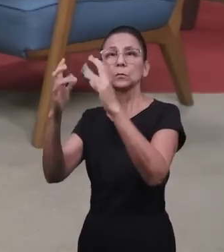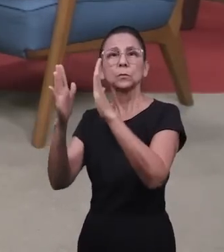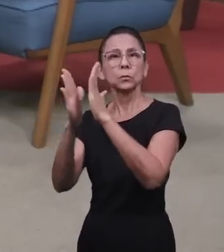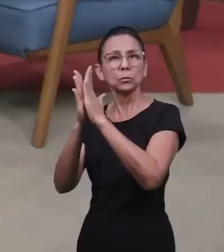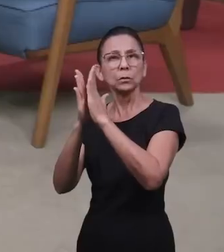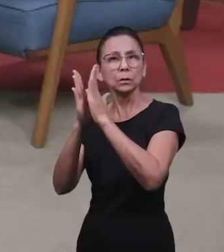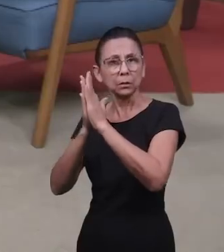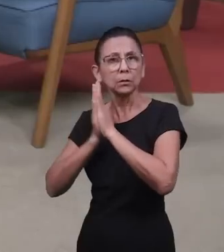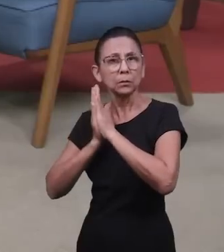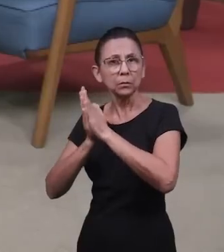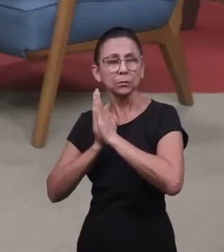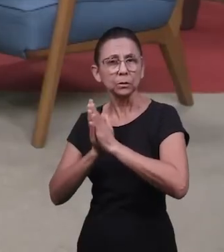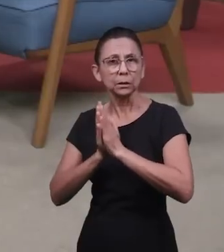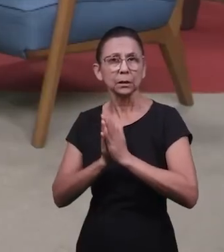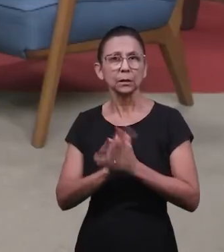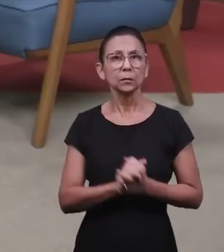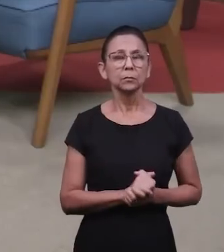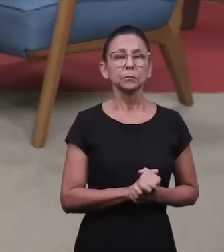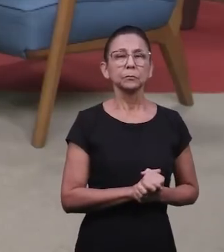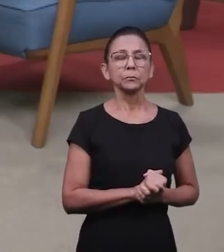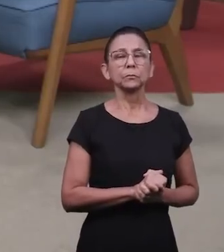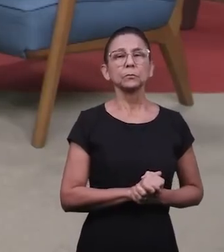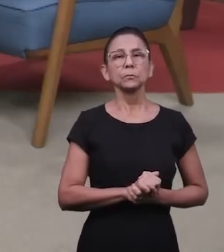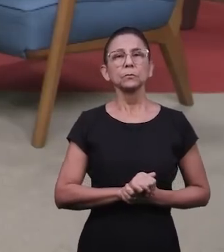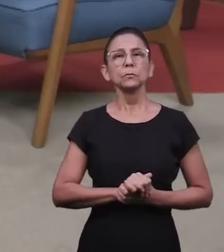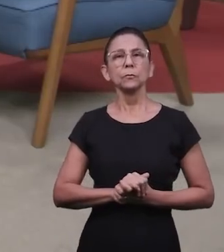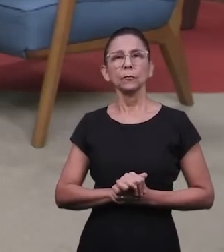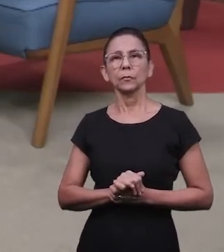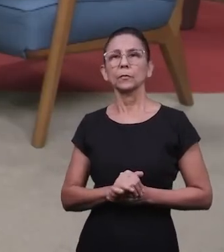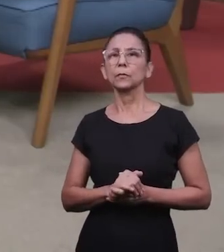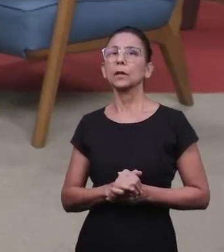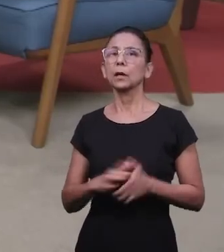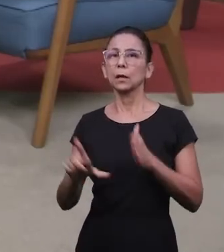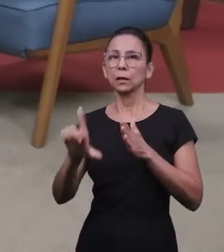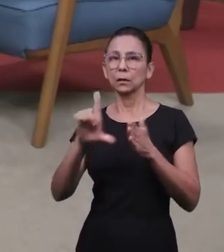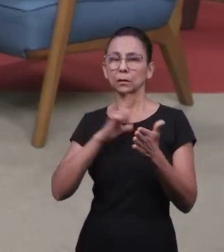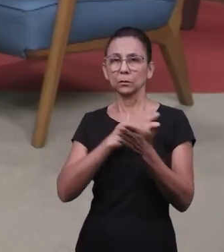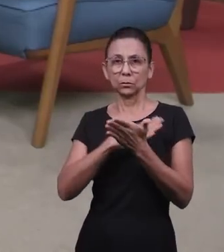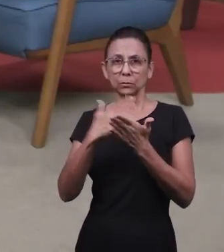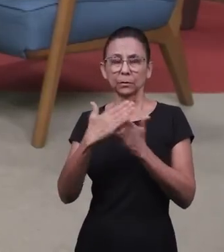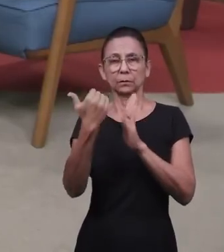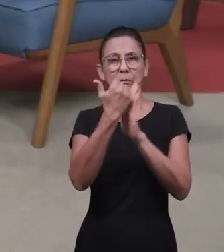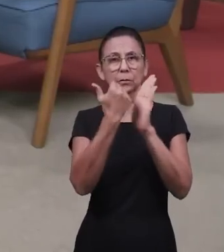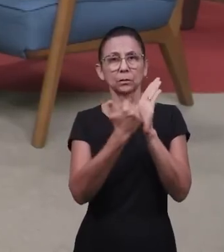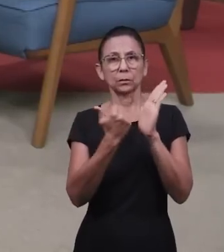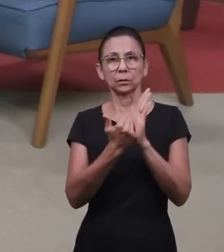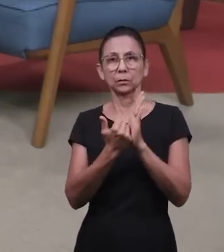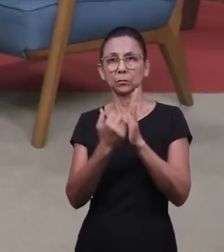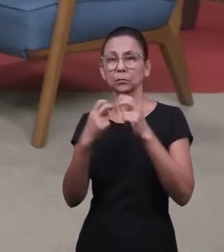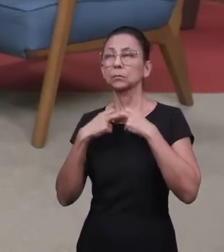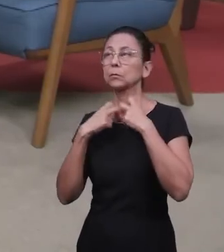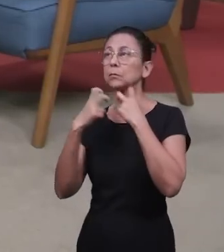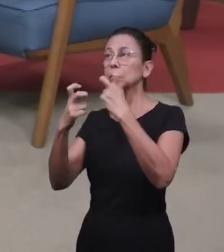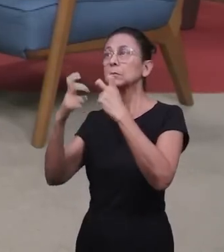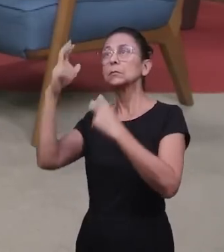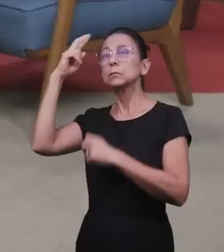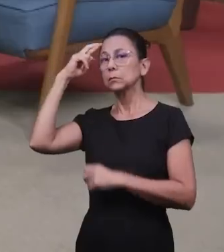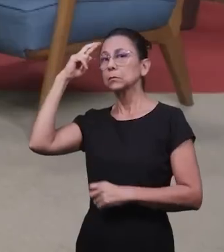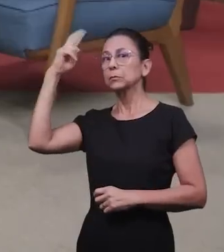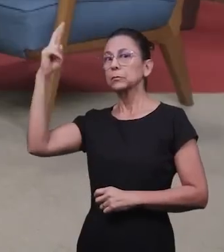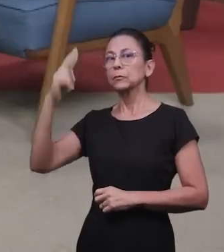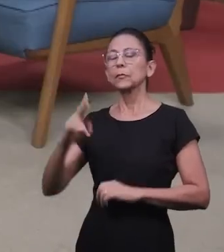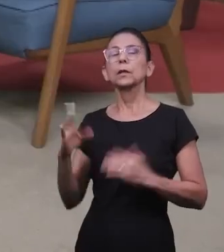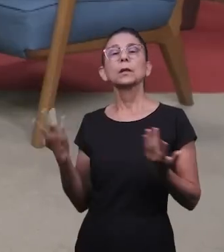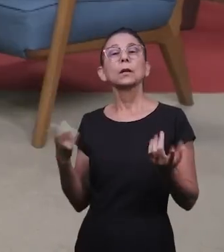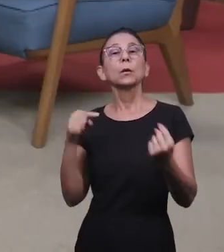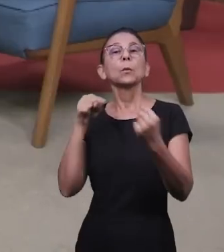que queremos viver e que entendemos que é o importante. Fizemos oração agora há pouco. Clamamos antes de começar a gravação, nós clamamos ao Senhor.